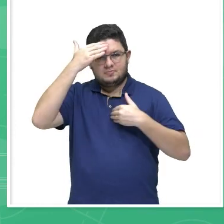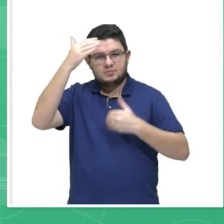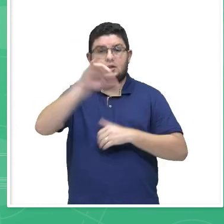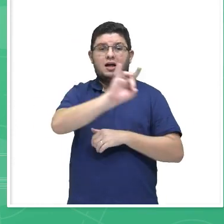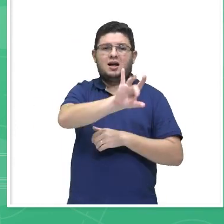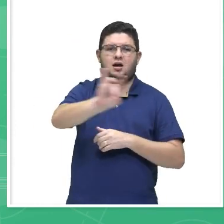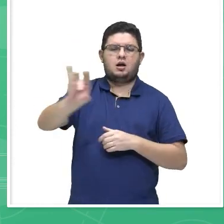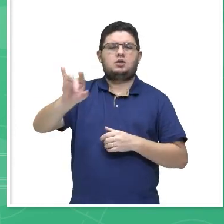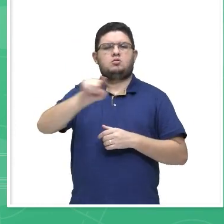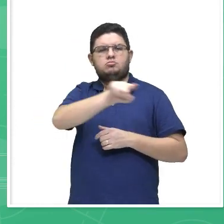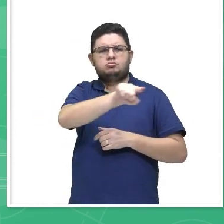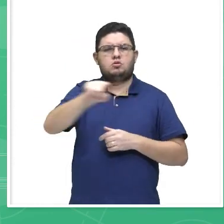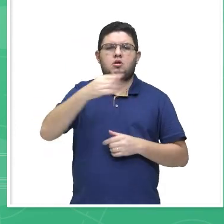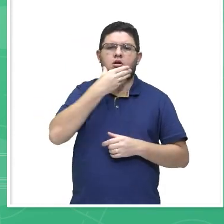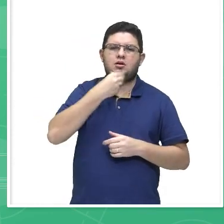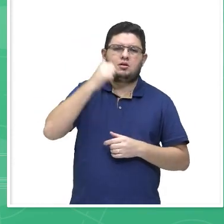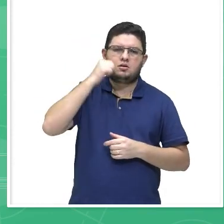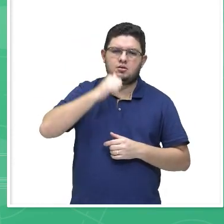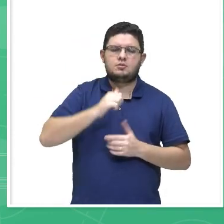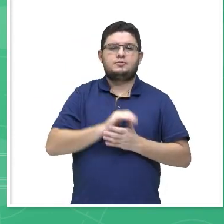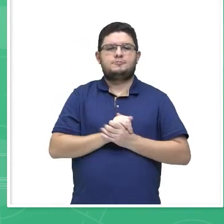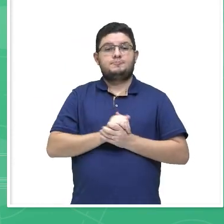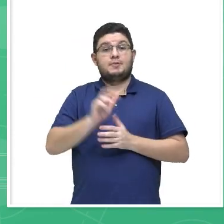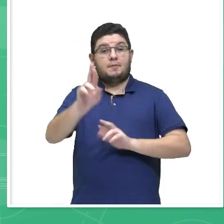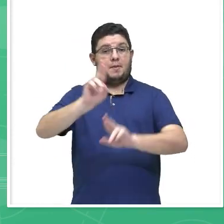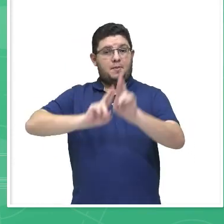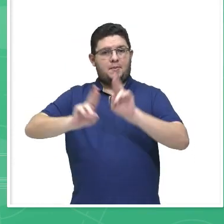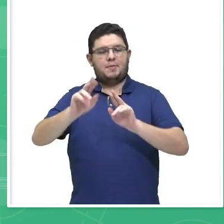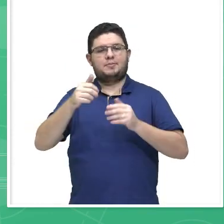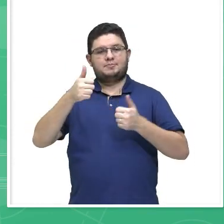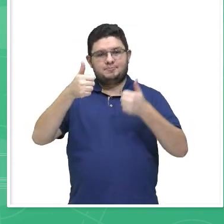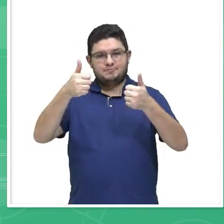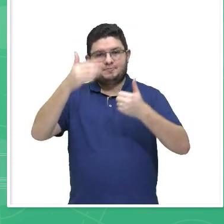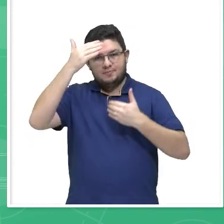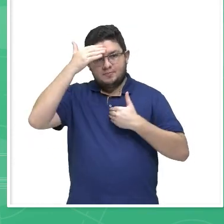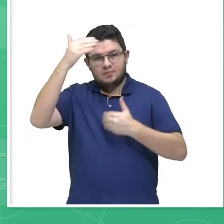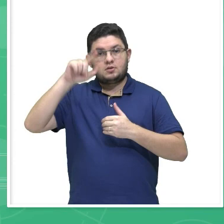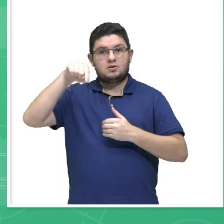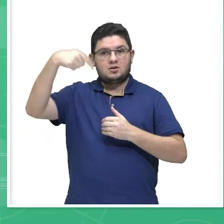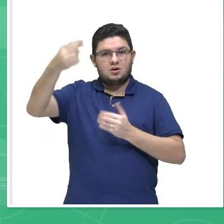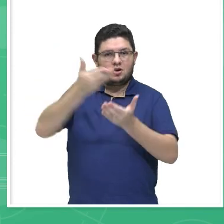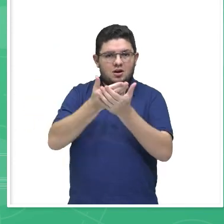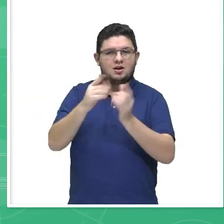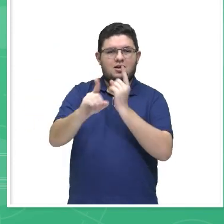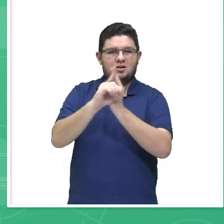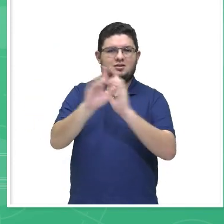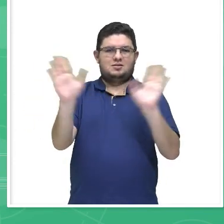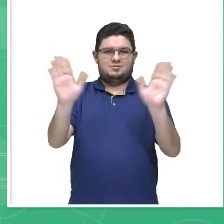cada uma de vocês para responder as nossas questões. E até a próxima aula.